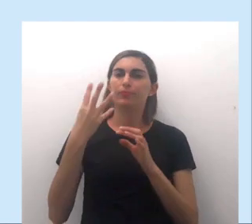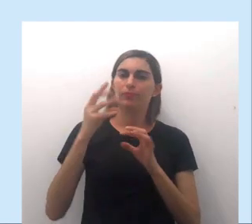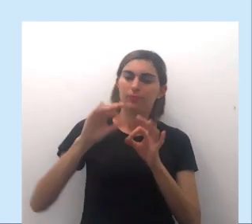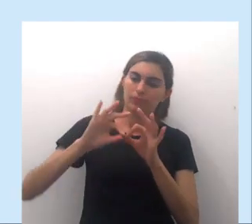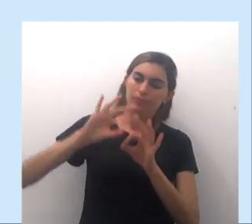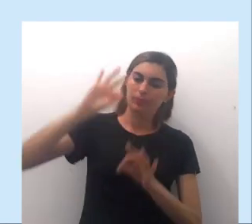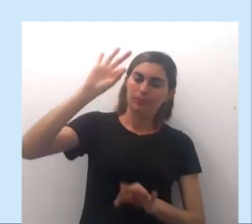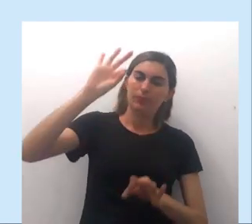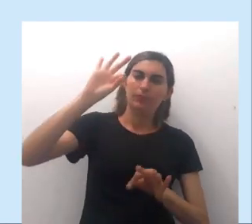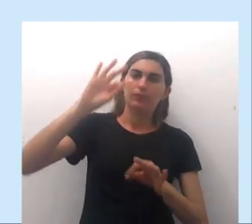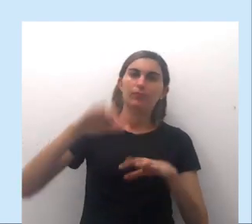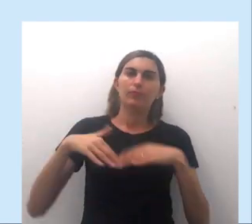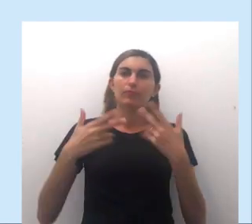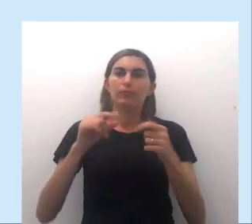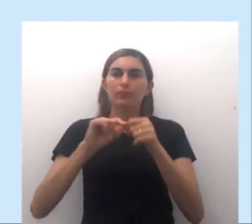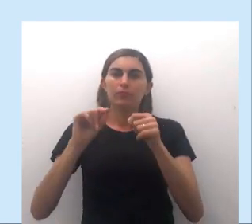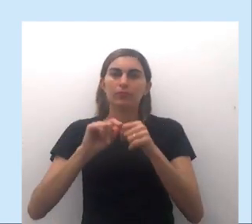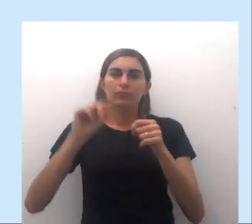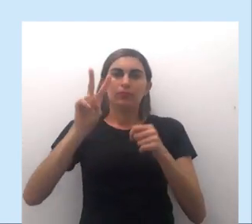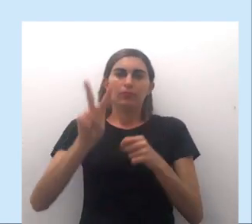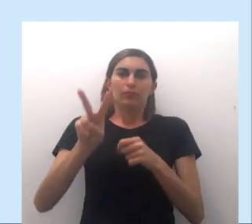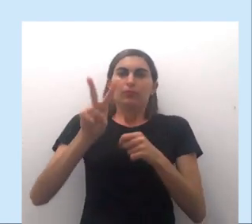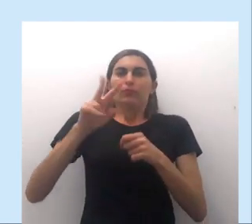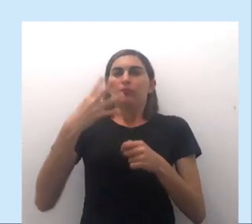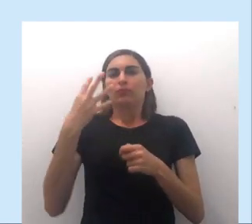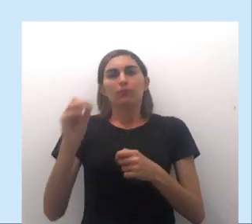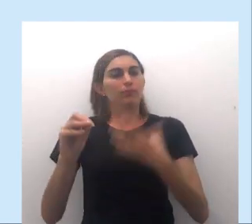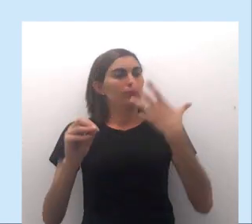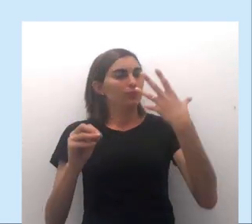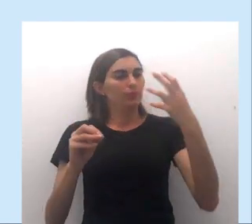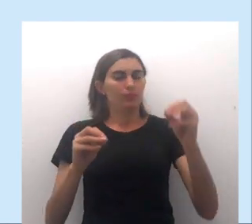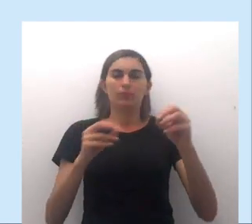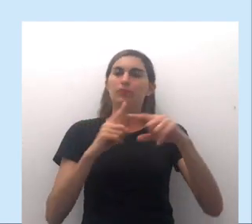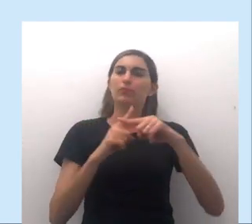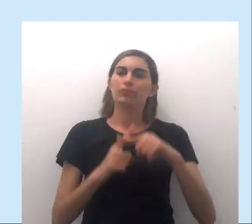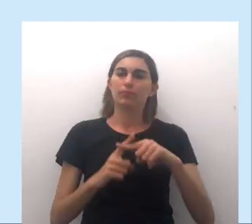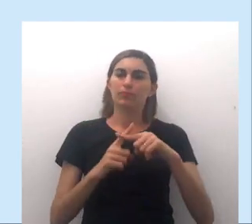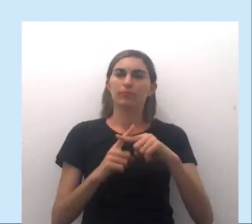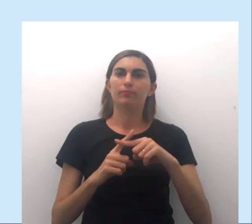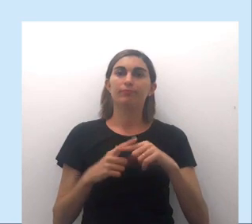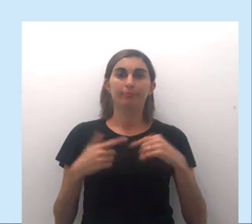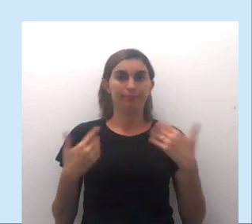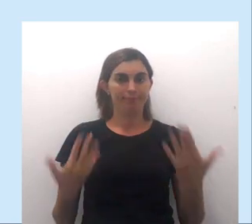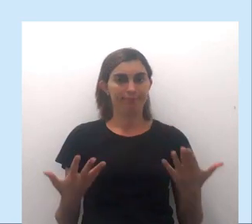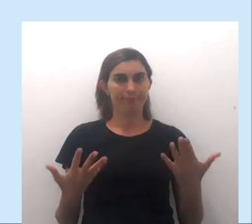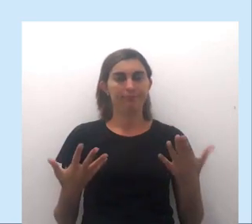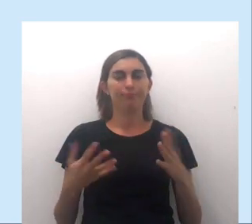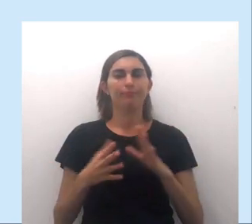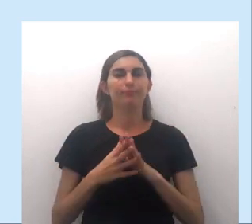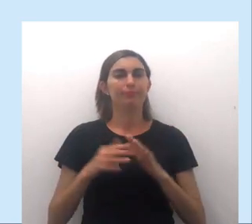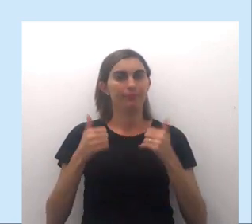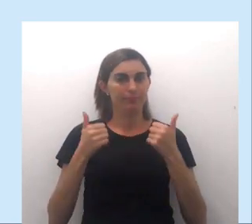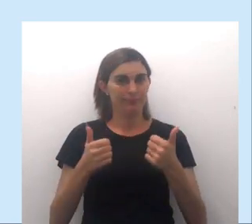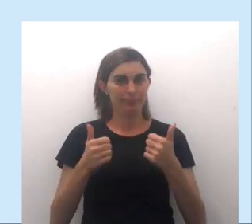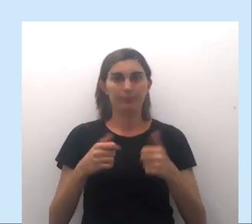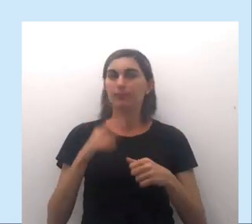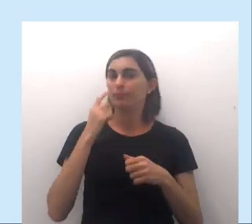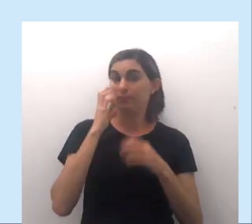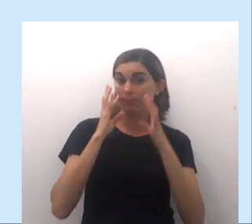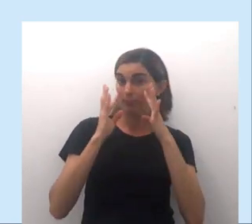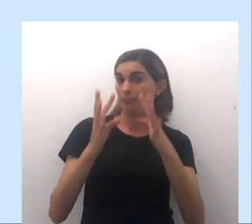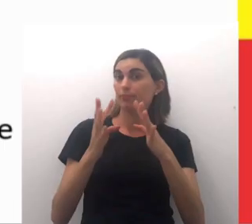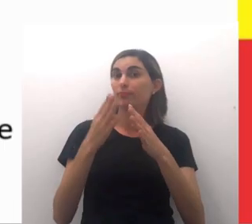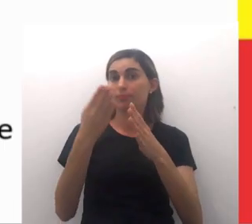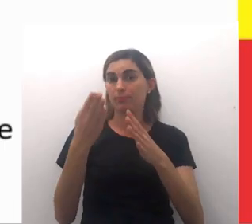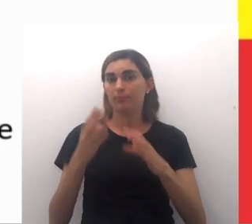e 40 de altura. Para fazer o volume, 40 vezes 40 vezes 40. Beleza? Então se